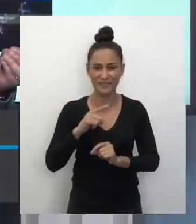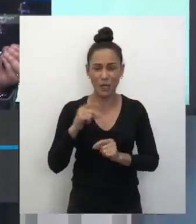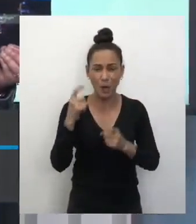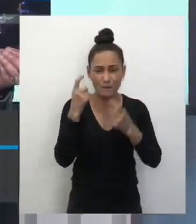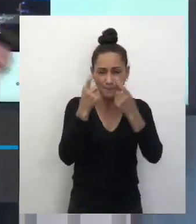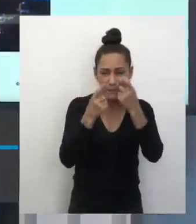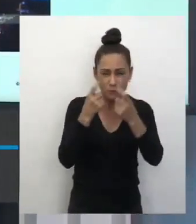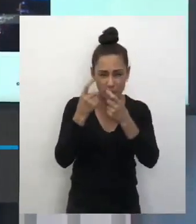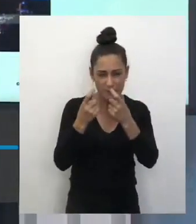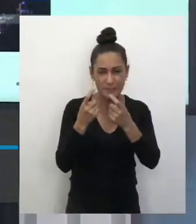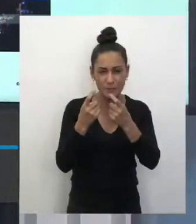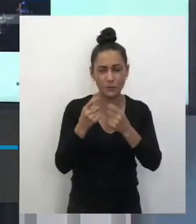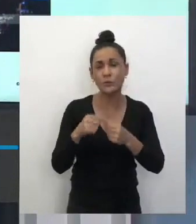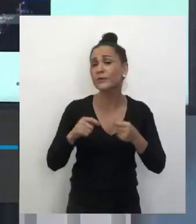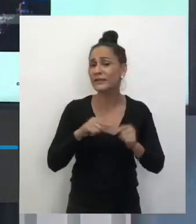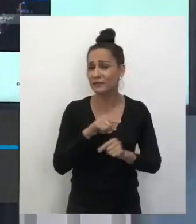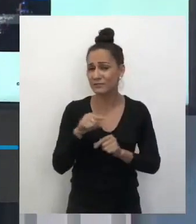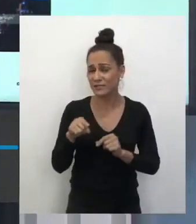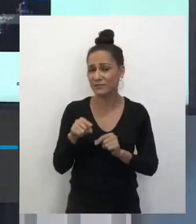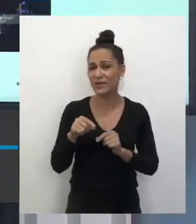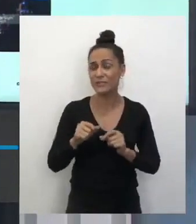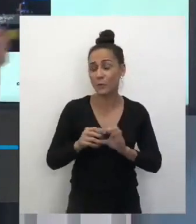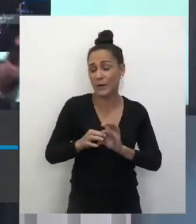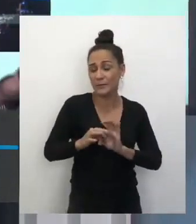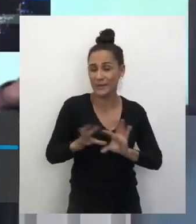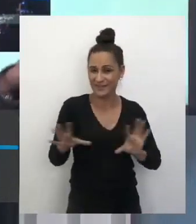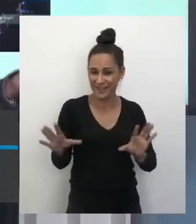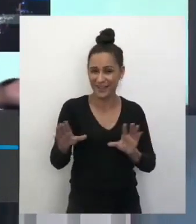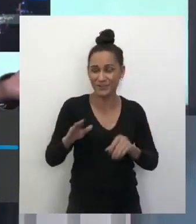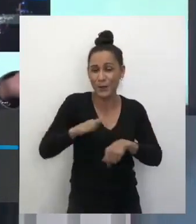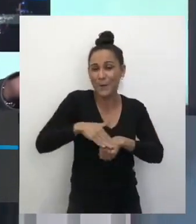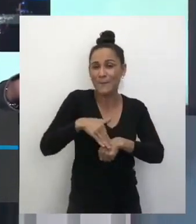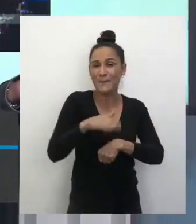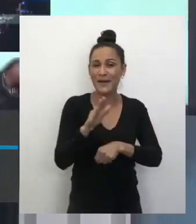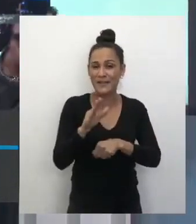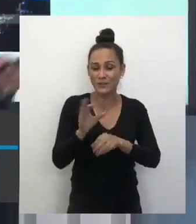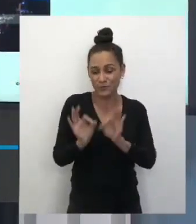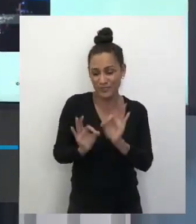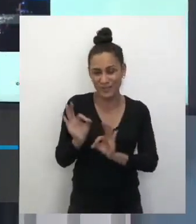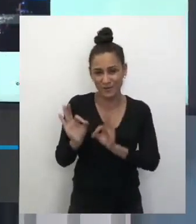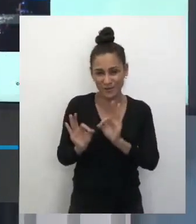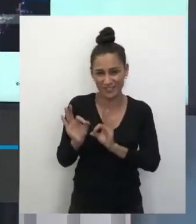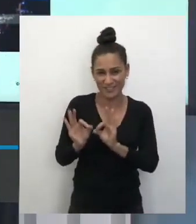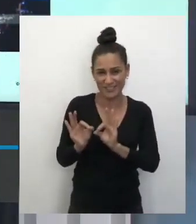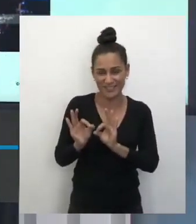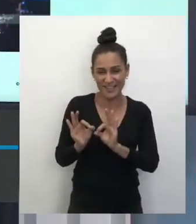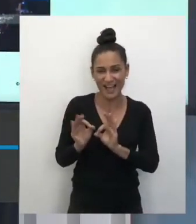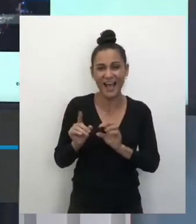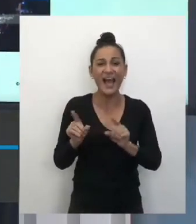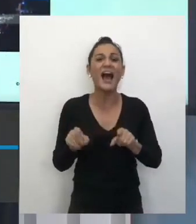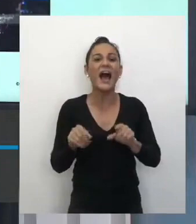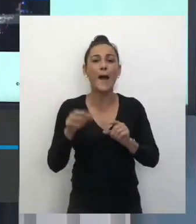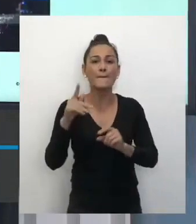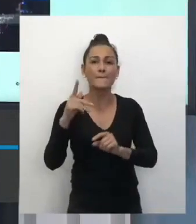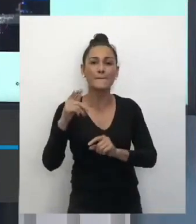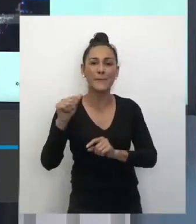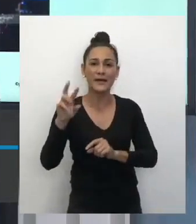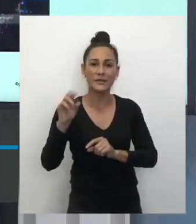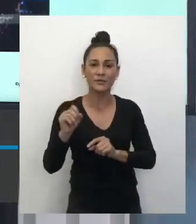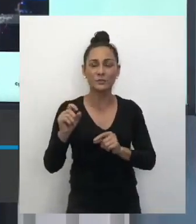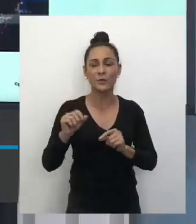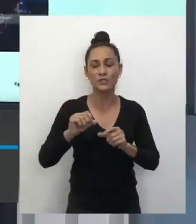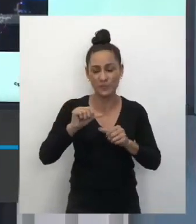tão grande, o que faz com que você tenha uma liberdade maior em trabalhar com a paródia. E aí você pode transformar ela numa coisa muito